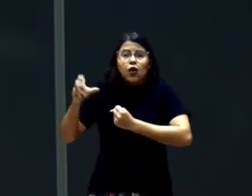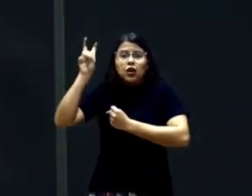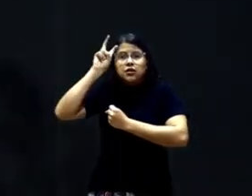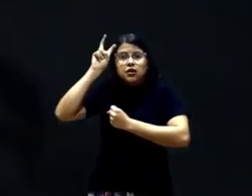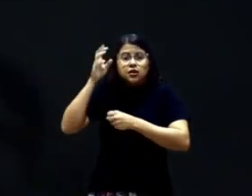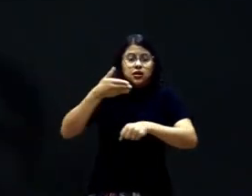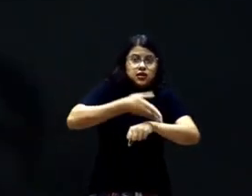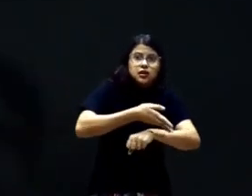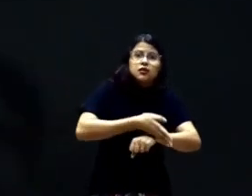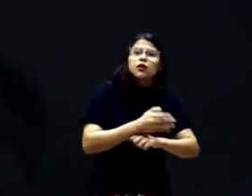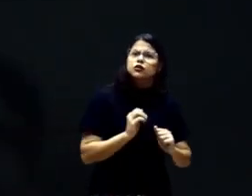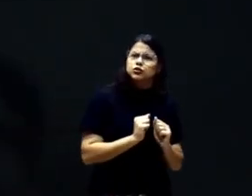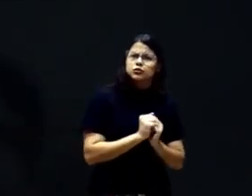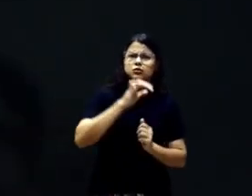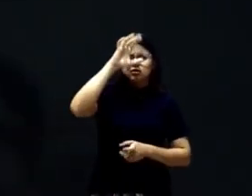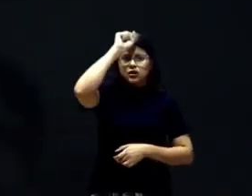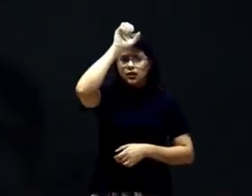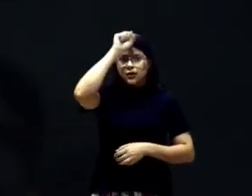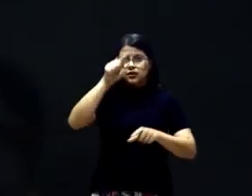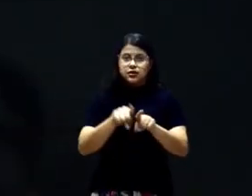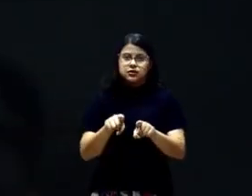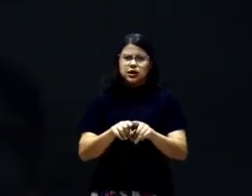eu sinto a falta de muitos irmãos. Muitos.